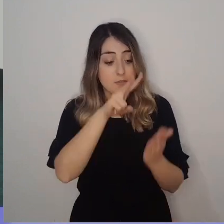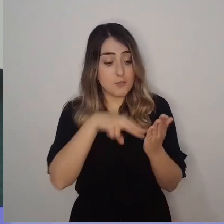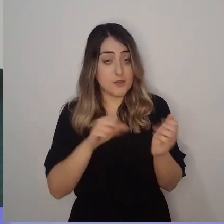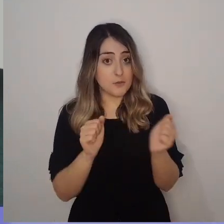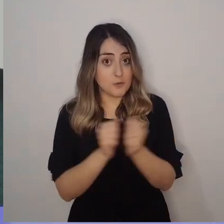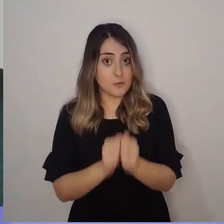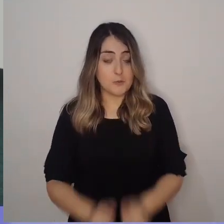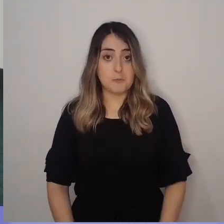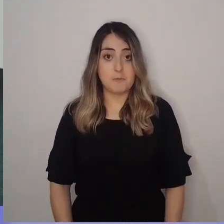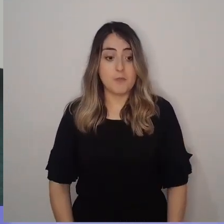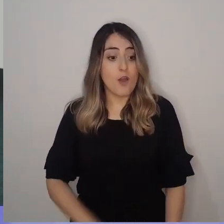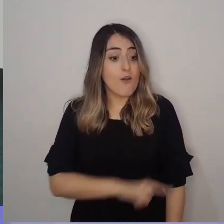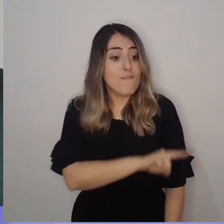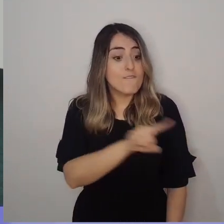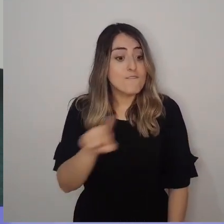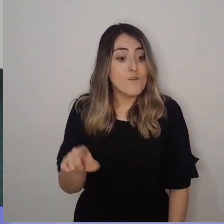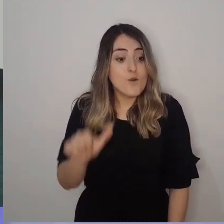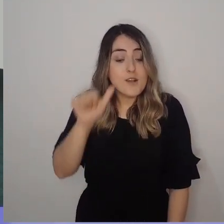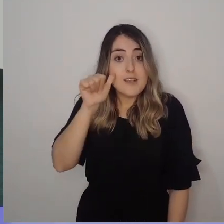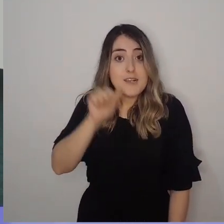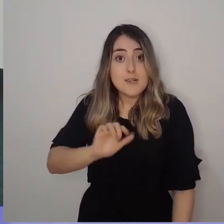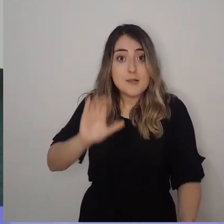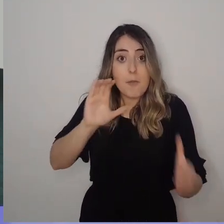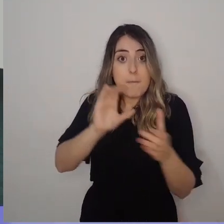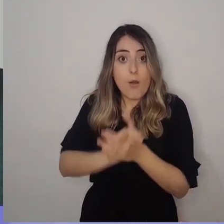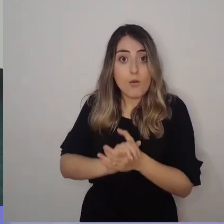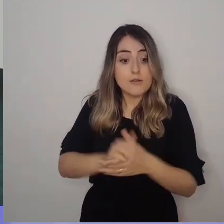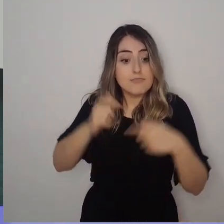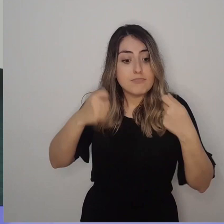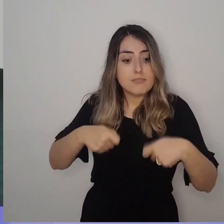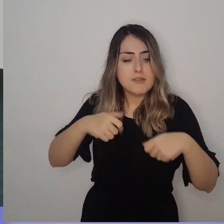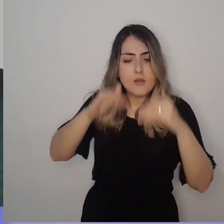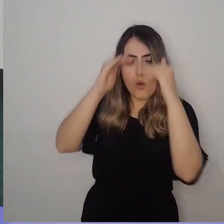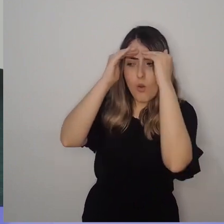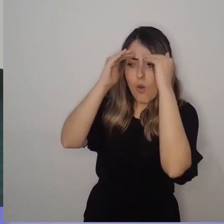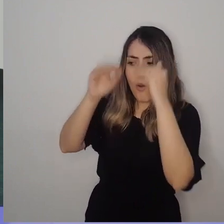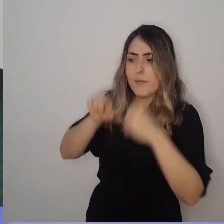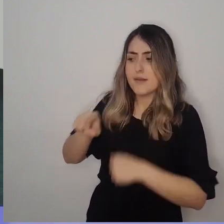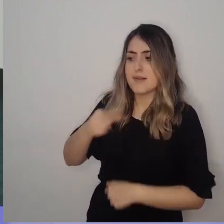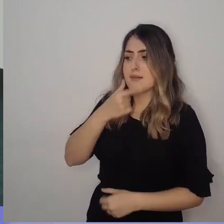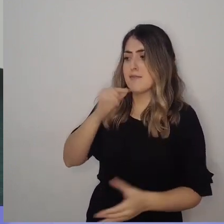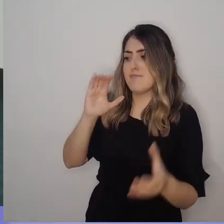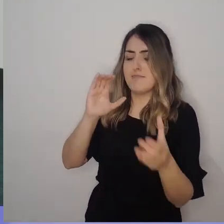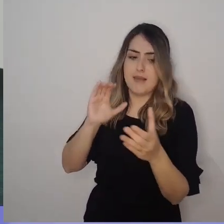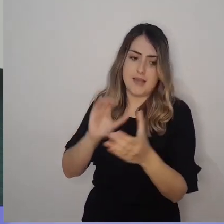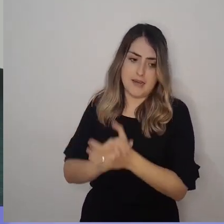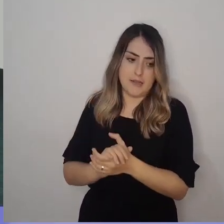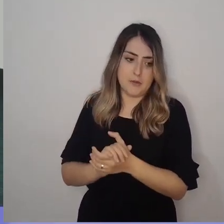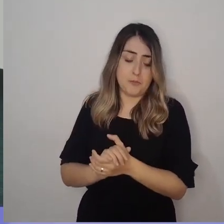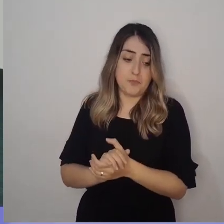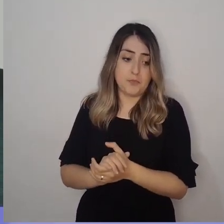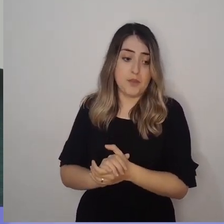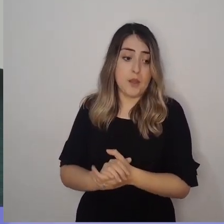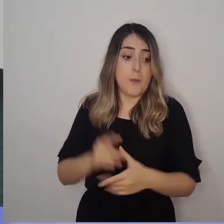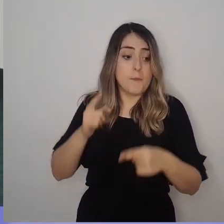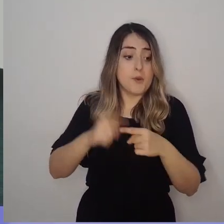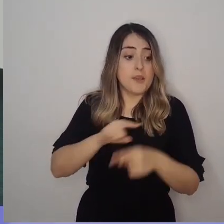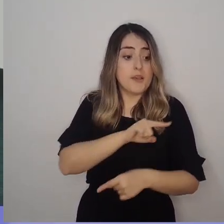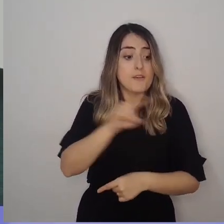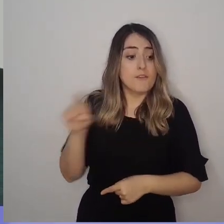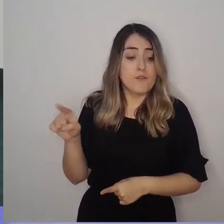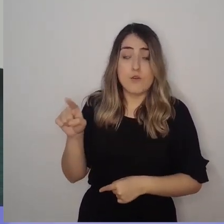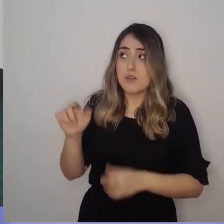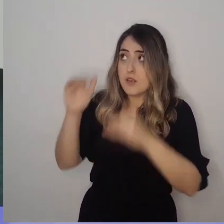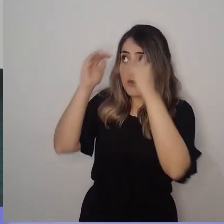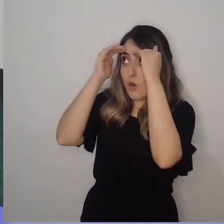diz? Sujeitem-se uns aos outros no temor de Cristo. Esposas, que cada uma de vocês se